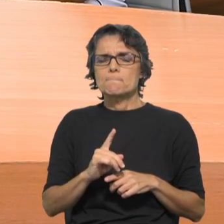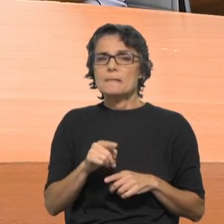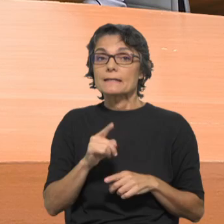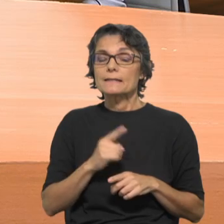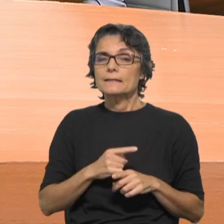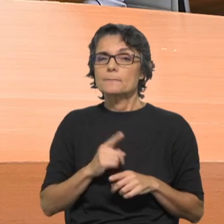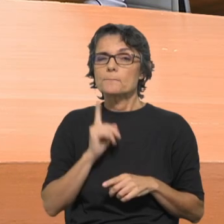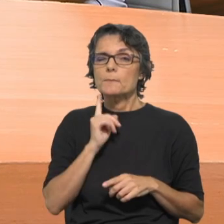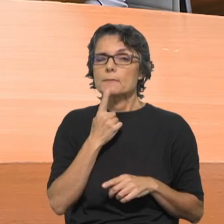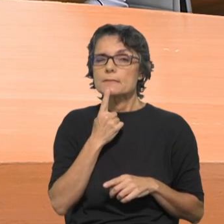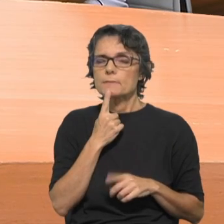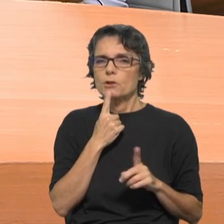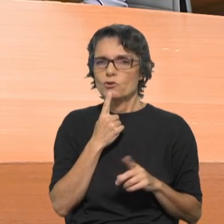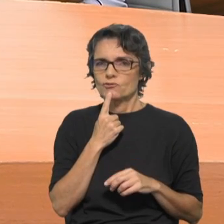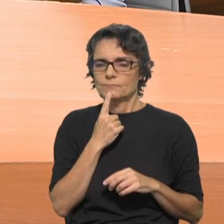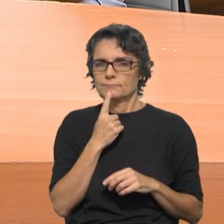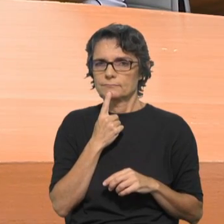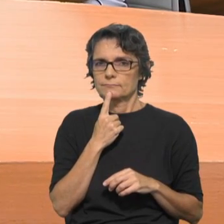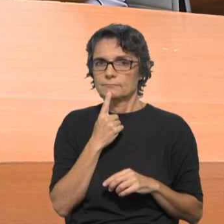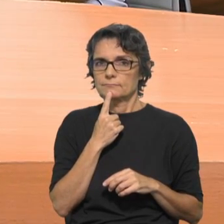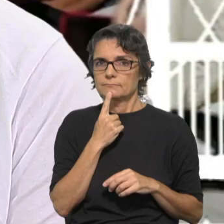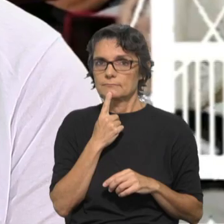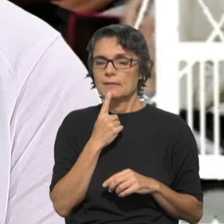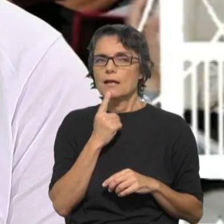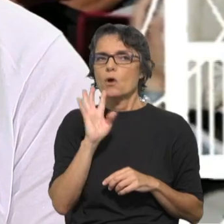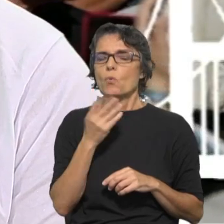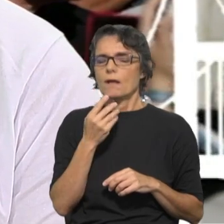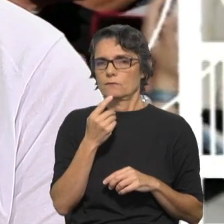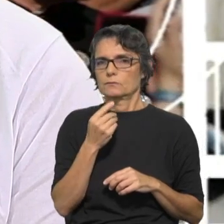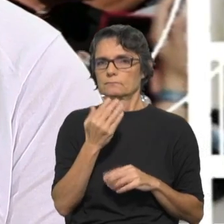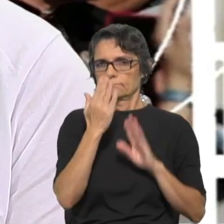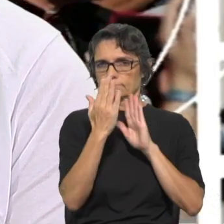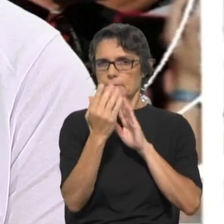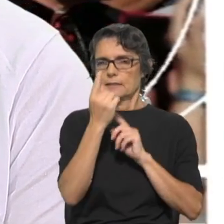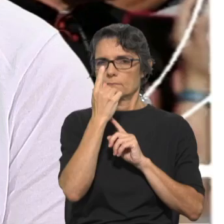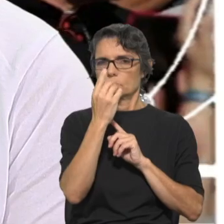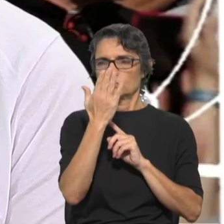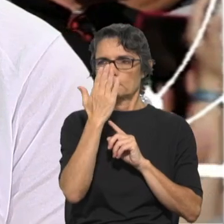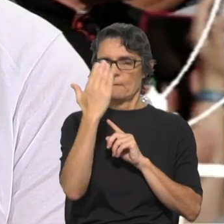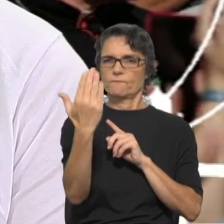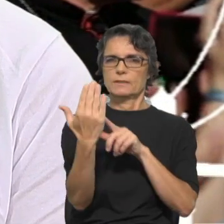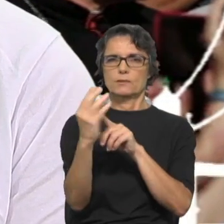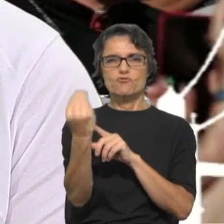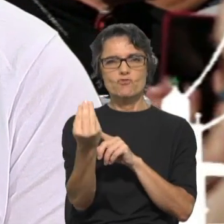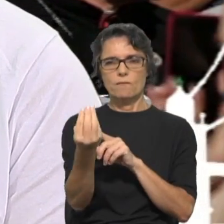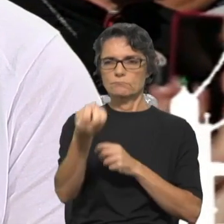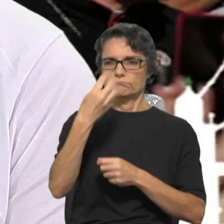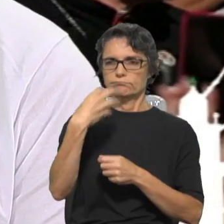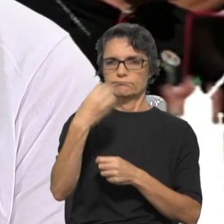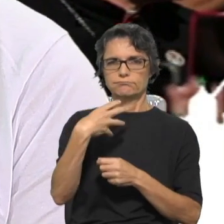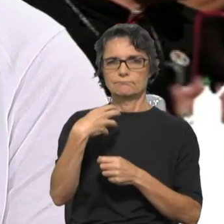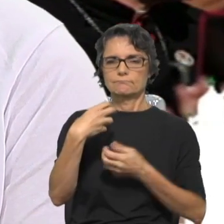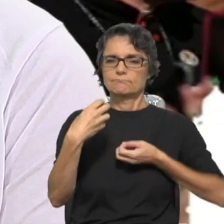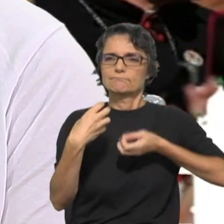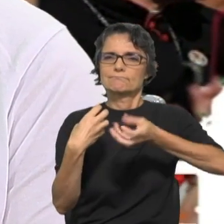que ser jovens a transmitirem para jovens transmite uma representatividade. Os medos que nós